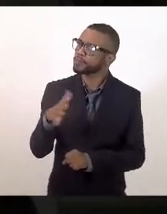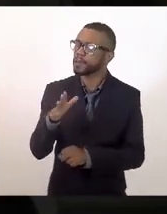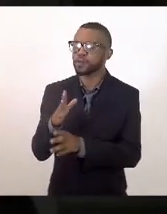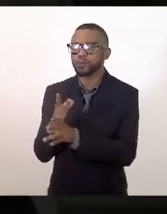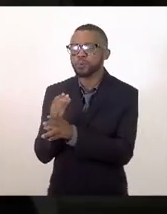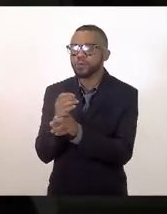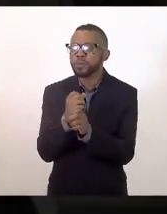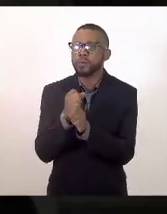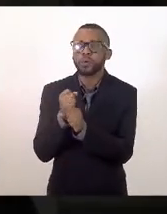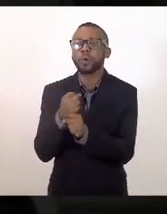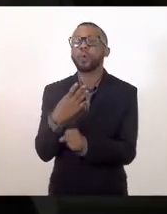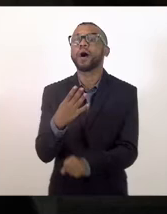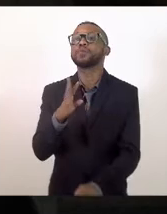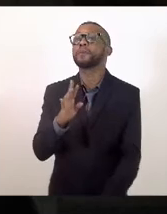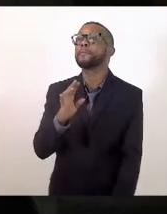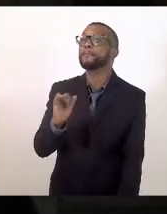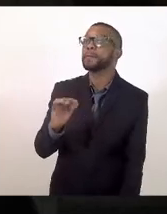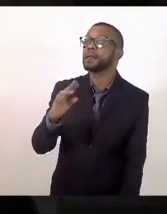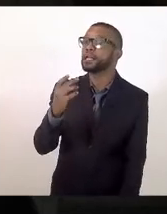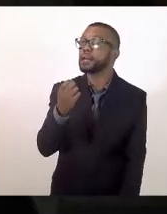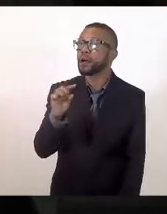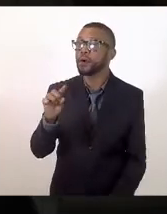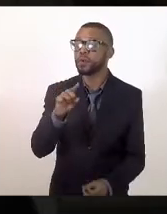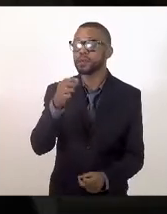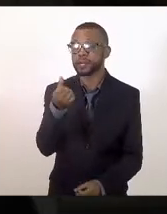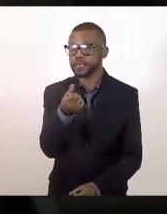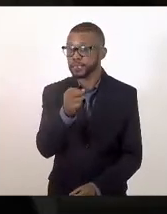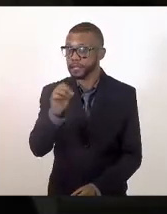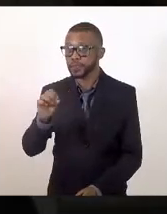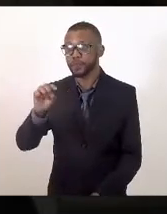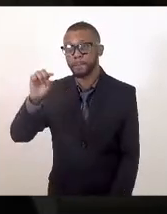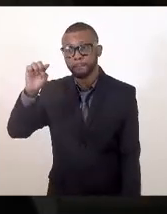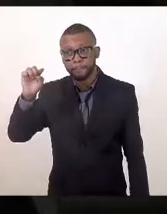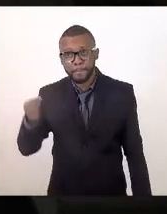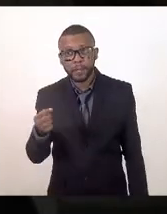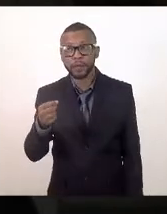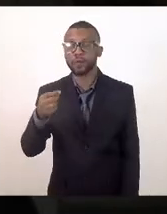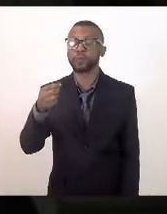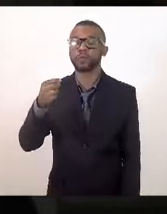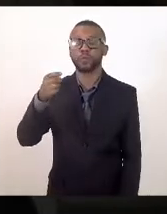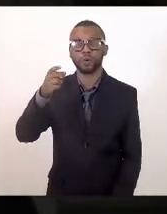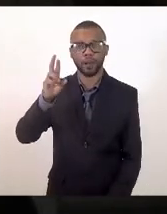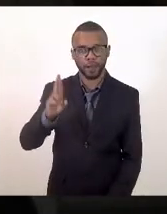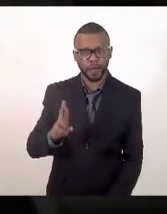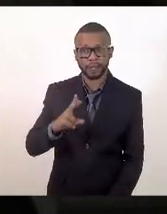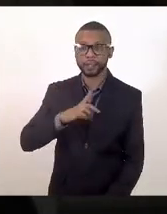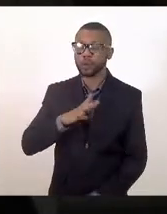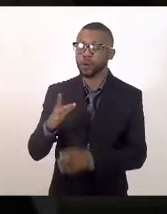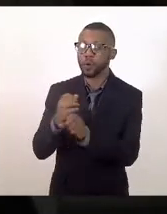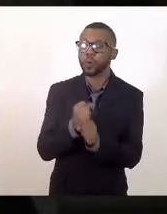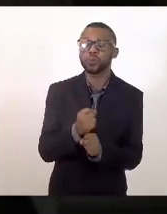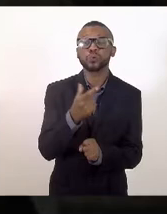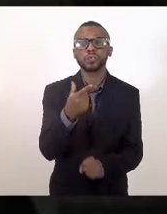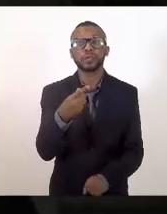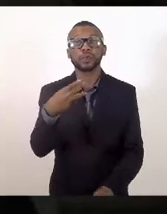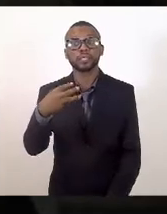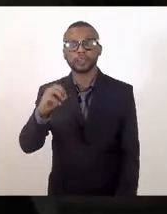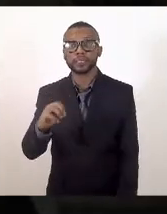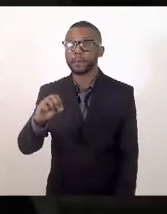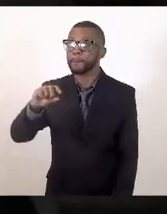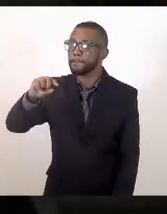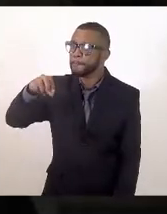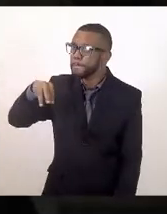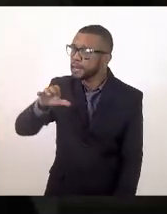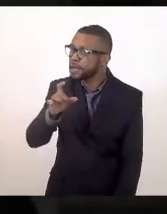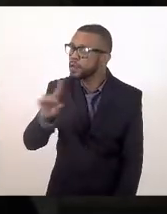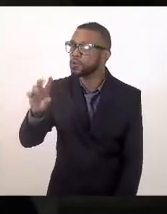corrija, 4 bilhões e 600 milhões de reais, o que quer dizer que 5% disso é algo em torno de 230 milhões de reais. Ora, é